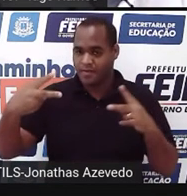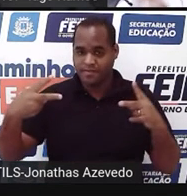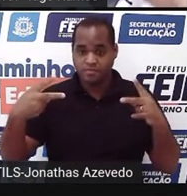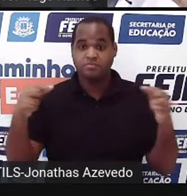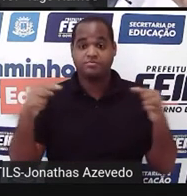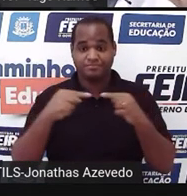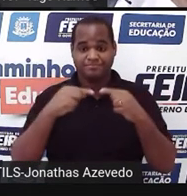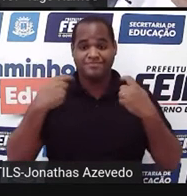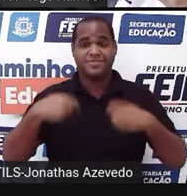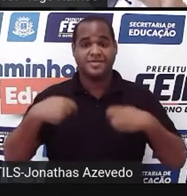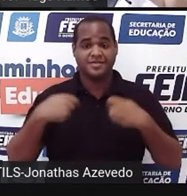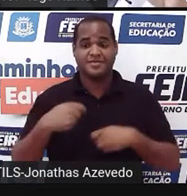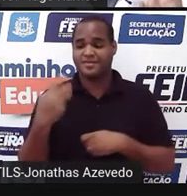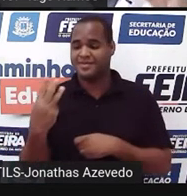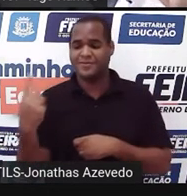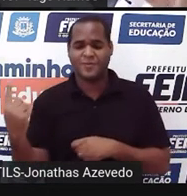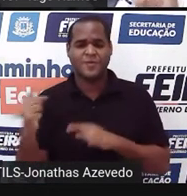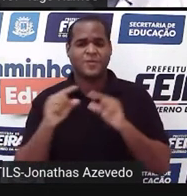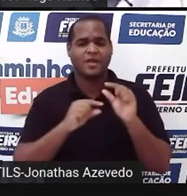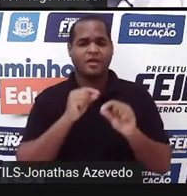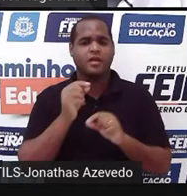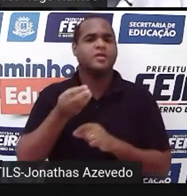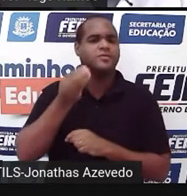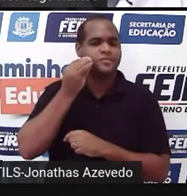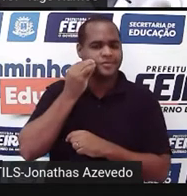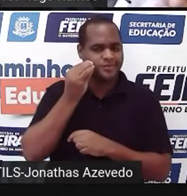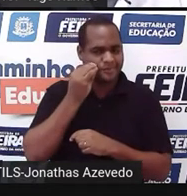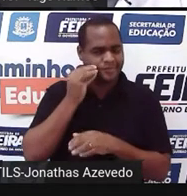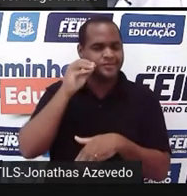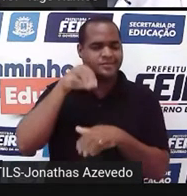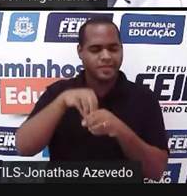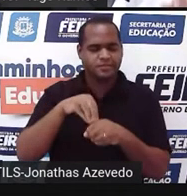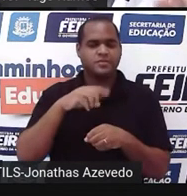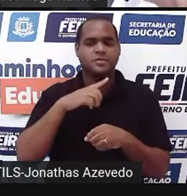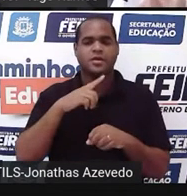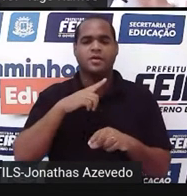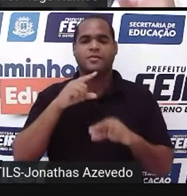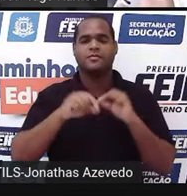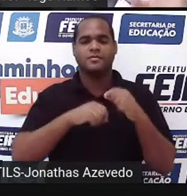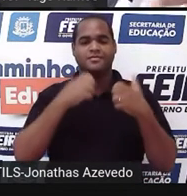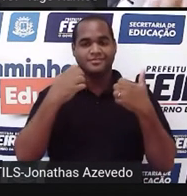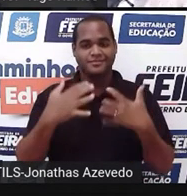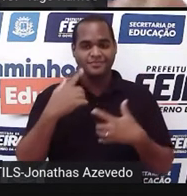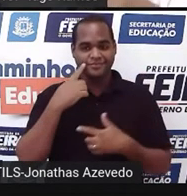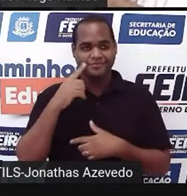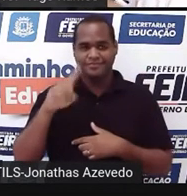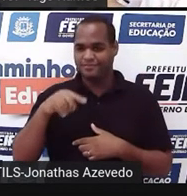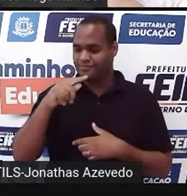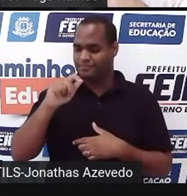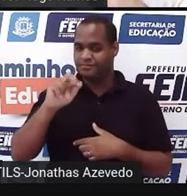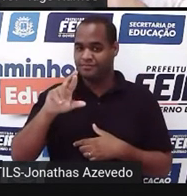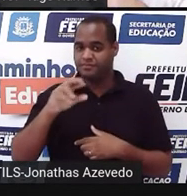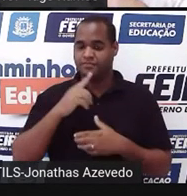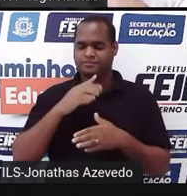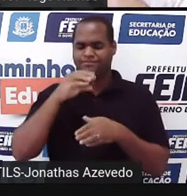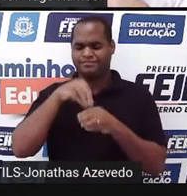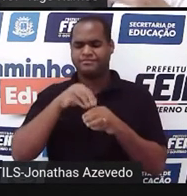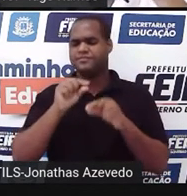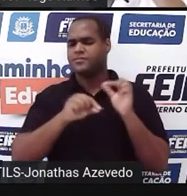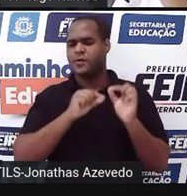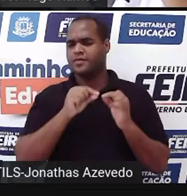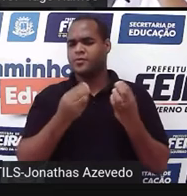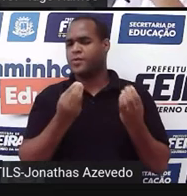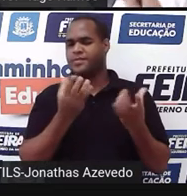A ideia é testar cada um dentro das equações e ver qual é o como funciona dentro das equações